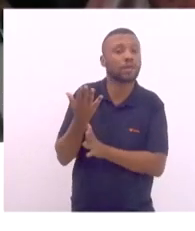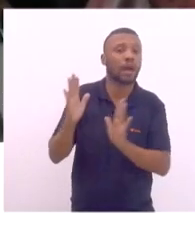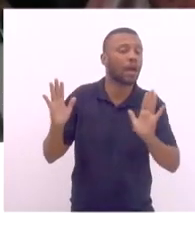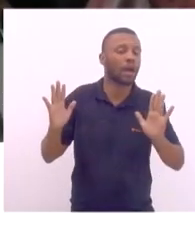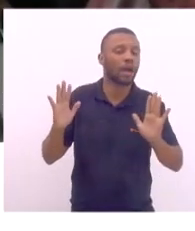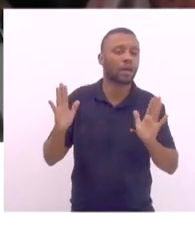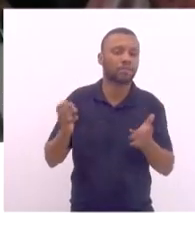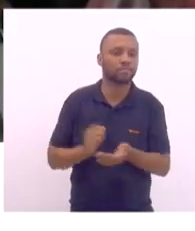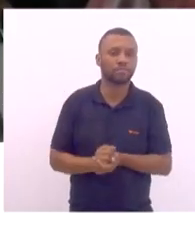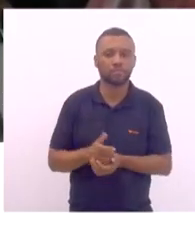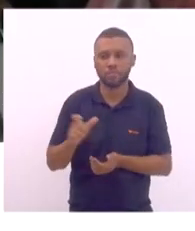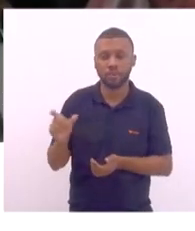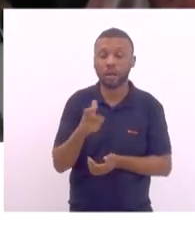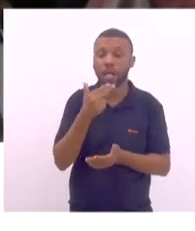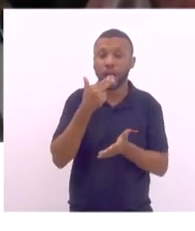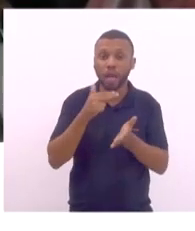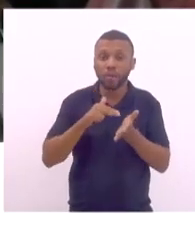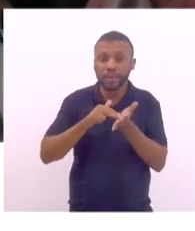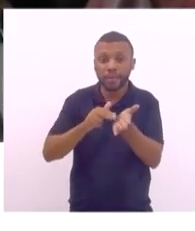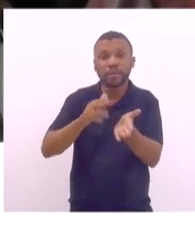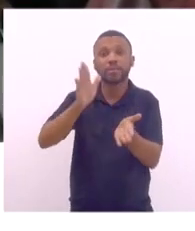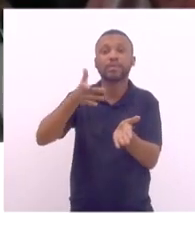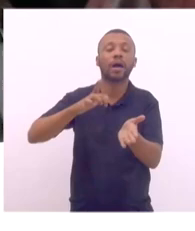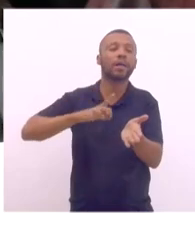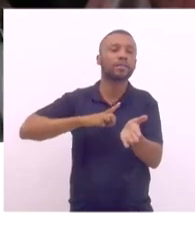Cria uma carteira. Não, o selo já existe.